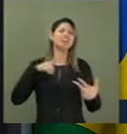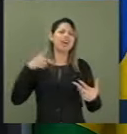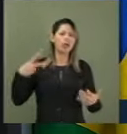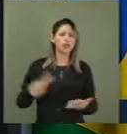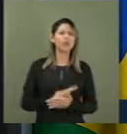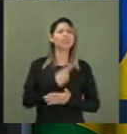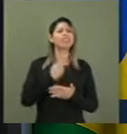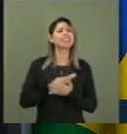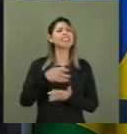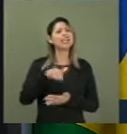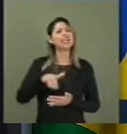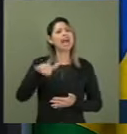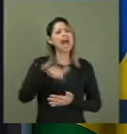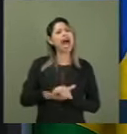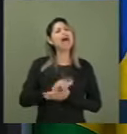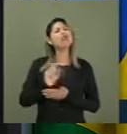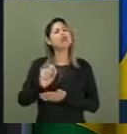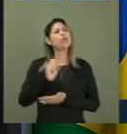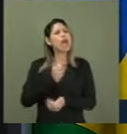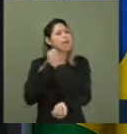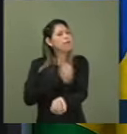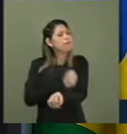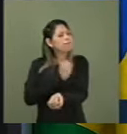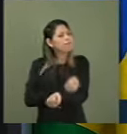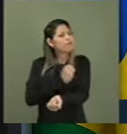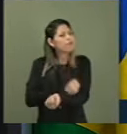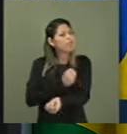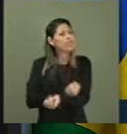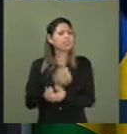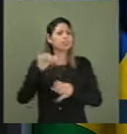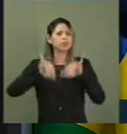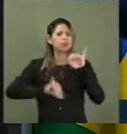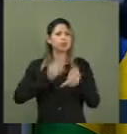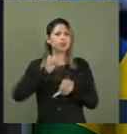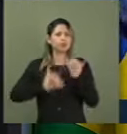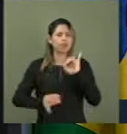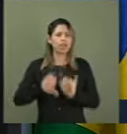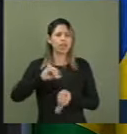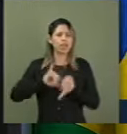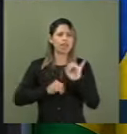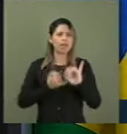pela dependência química. Senadora Damares, no país eu tive a